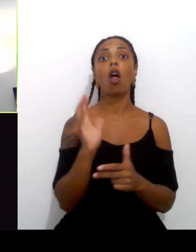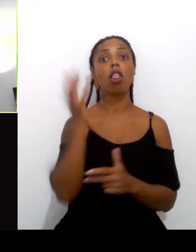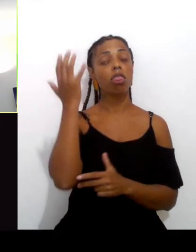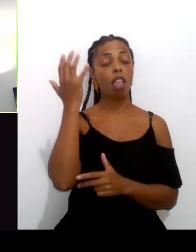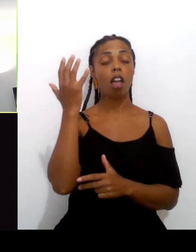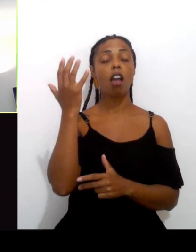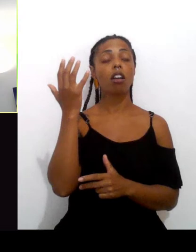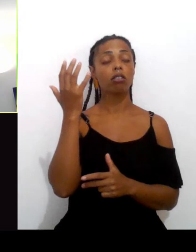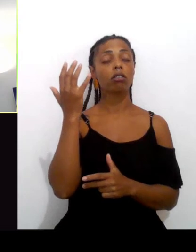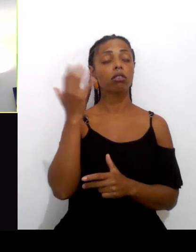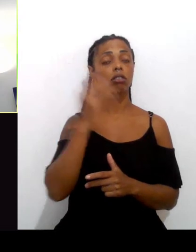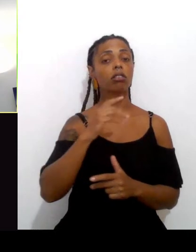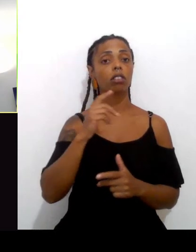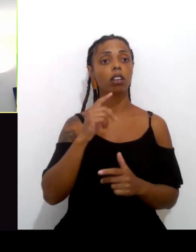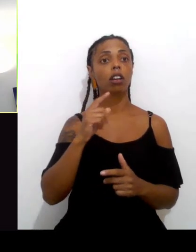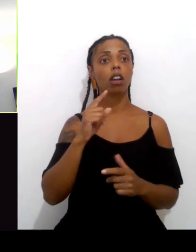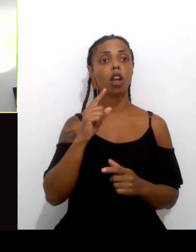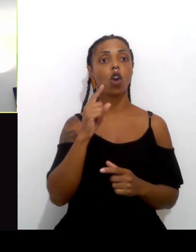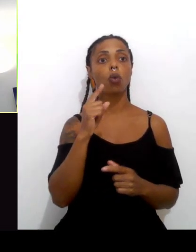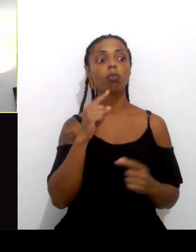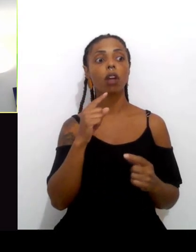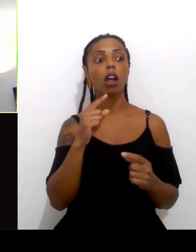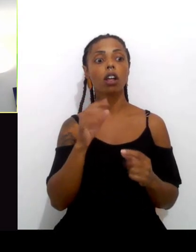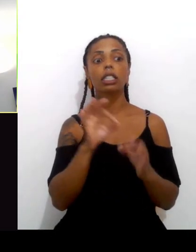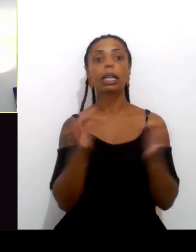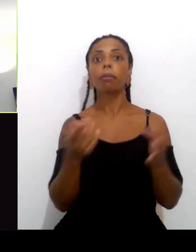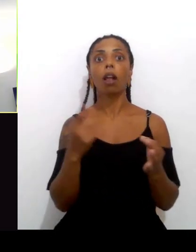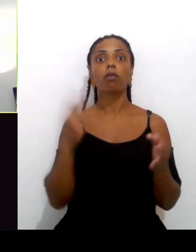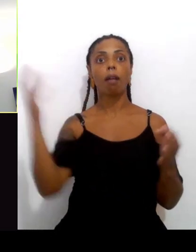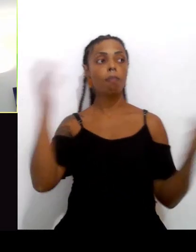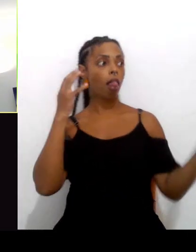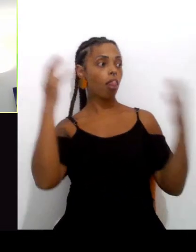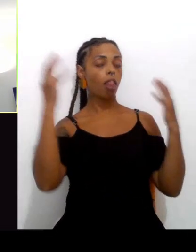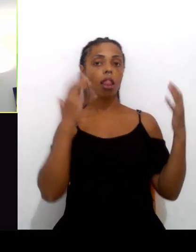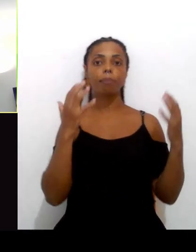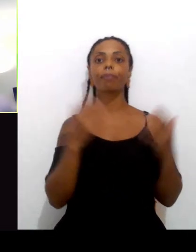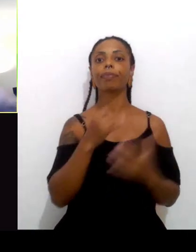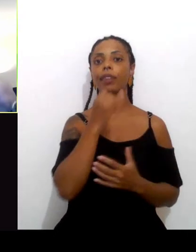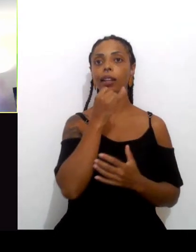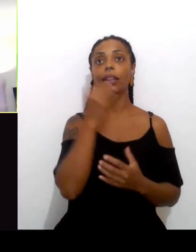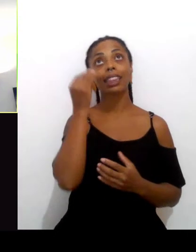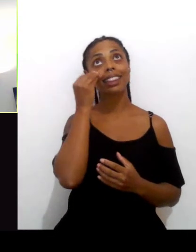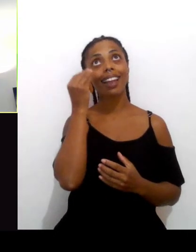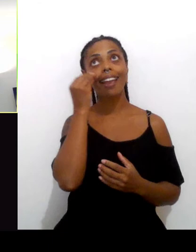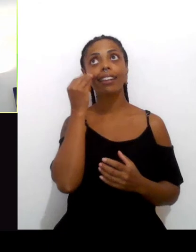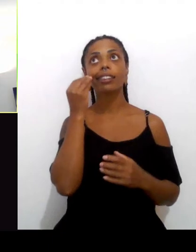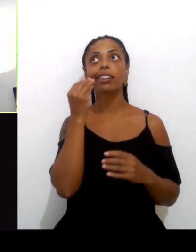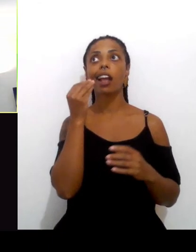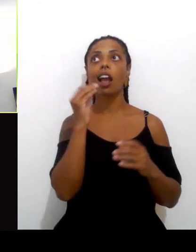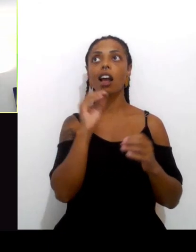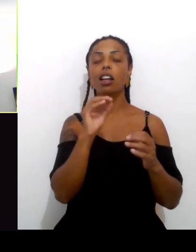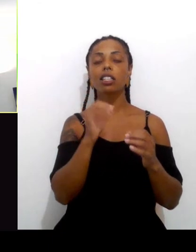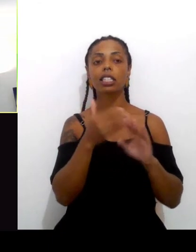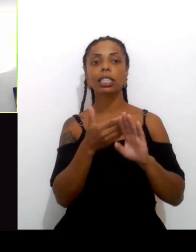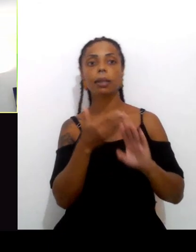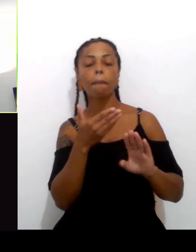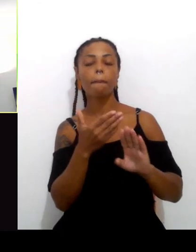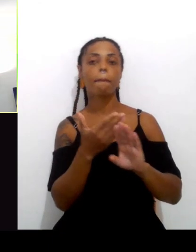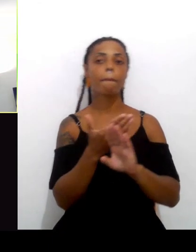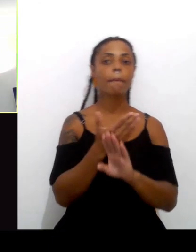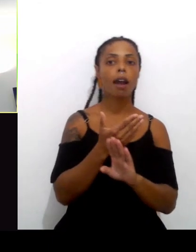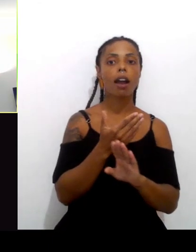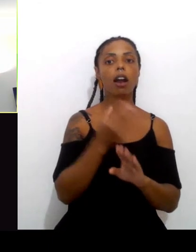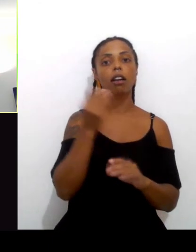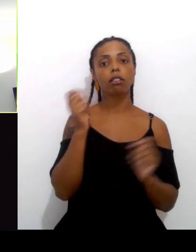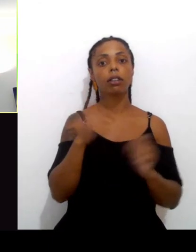havia um modo aí de tentar desamarrar tudo isso mas a coisa